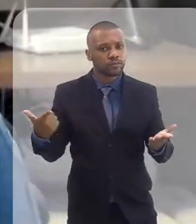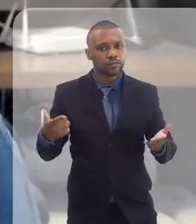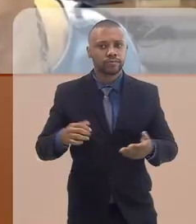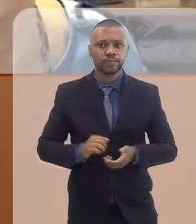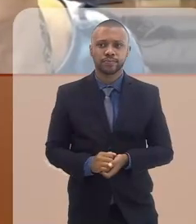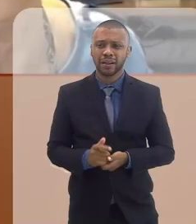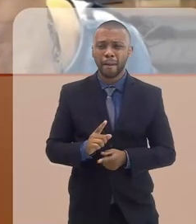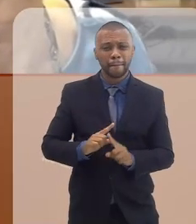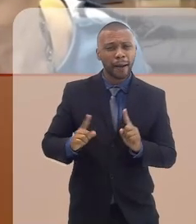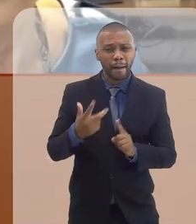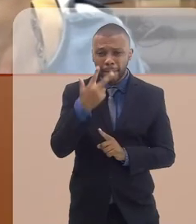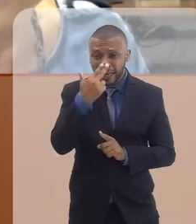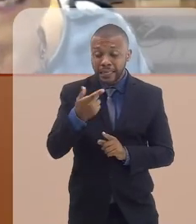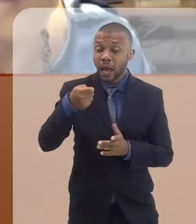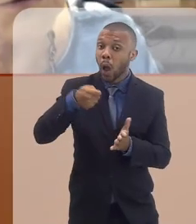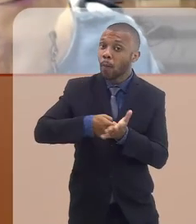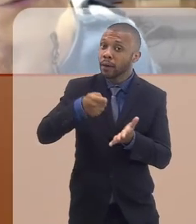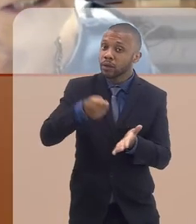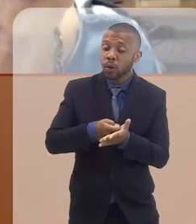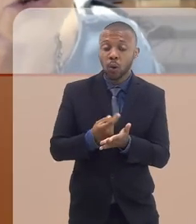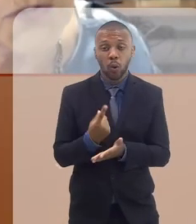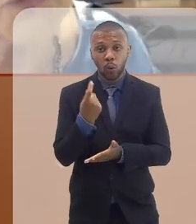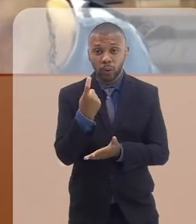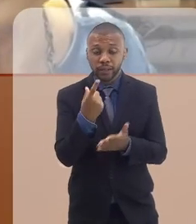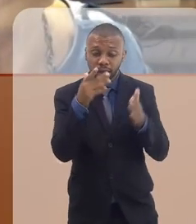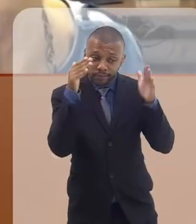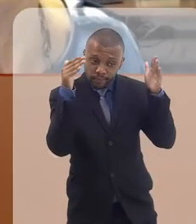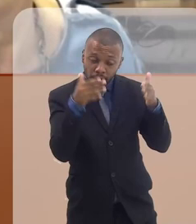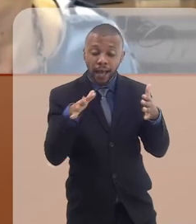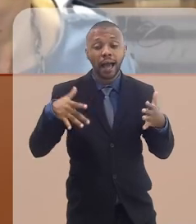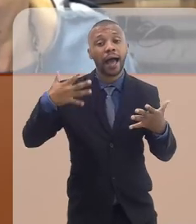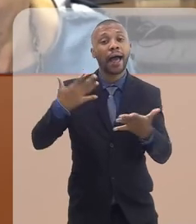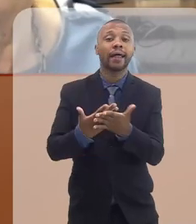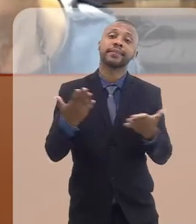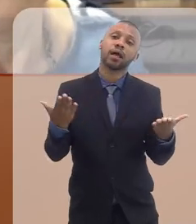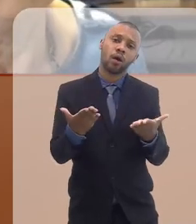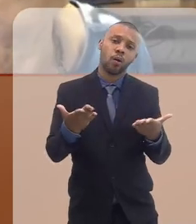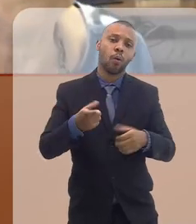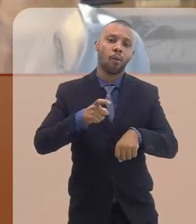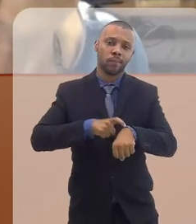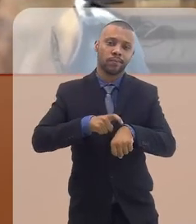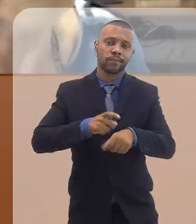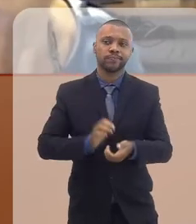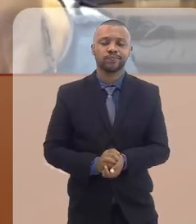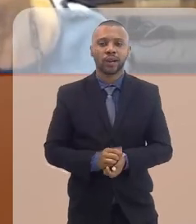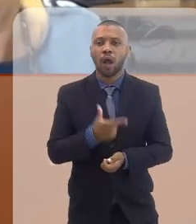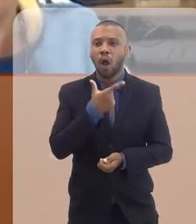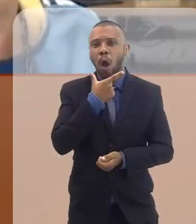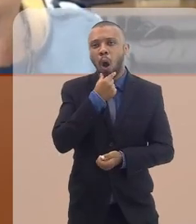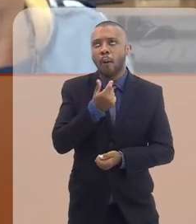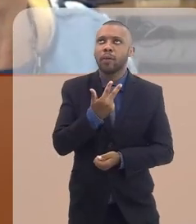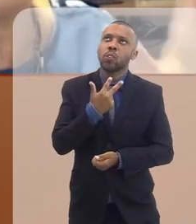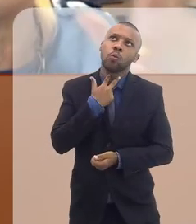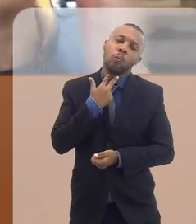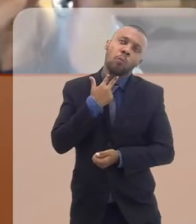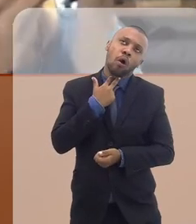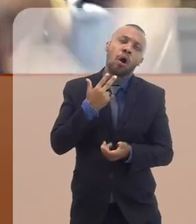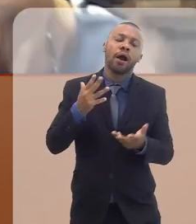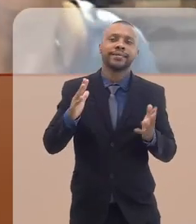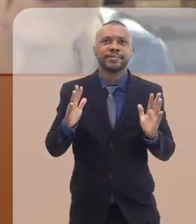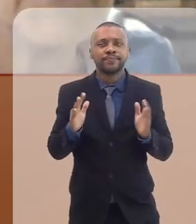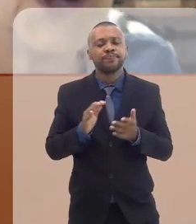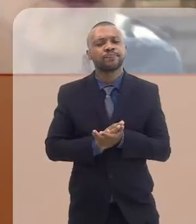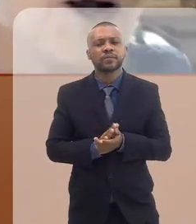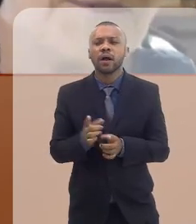XXI. Mas parece que é a nossa obrigação única e exclusiva até hoje, né? É. O homem não